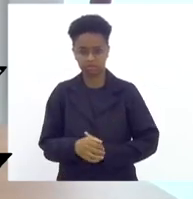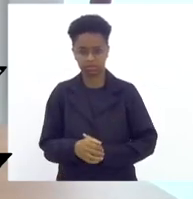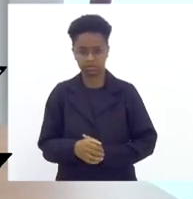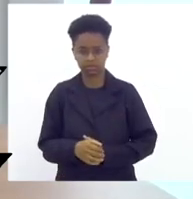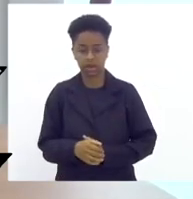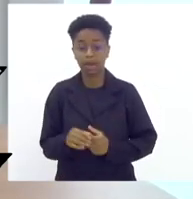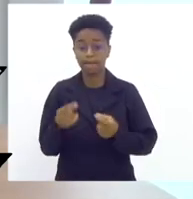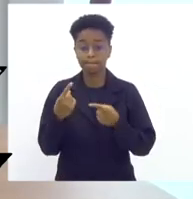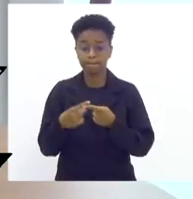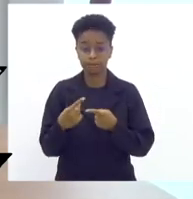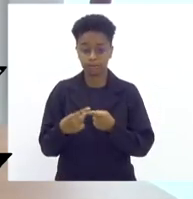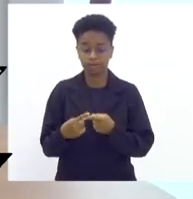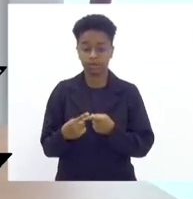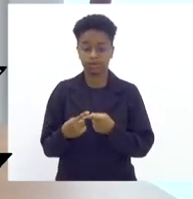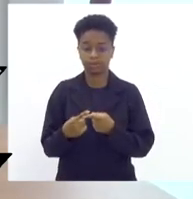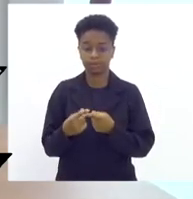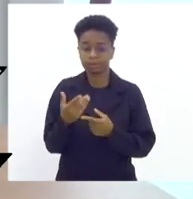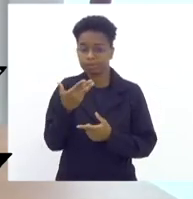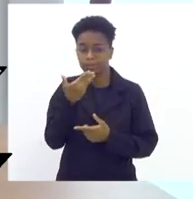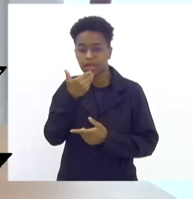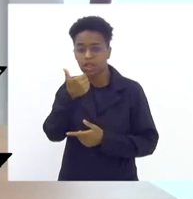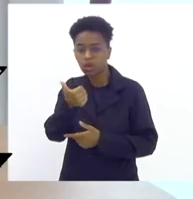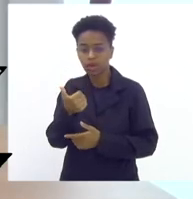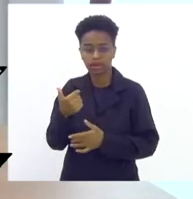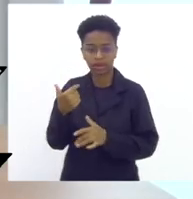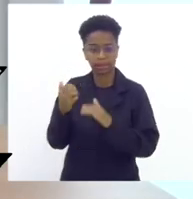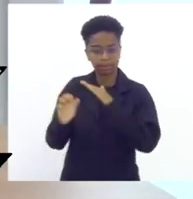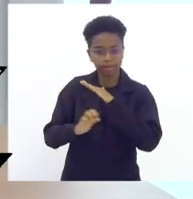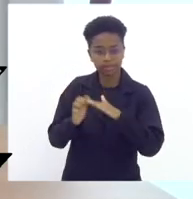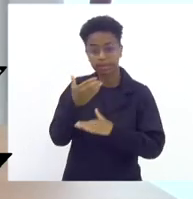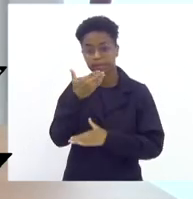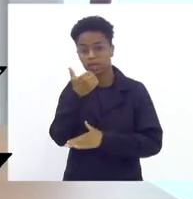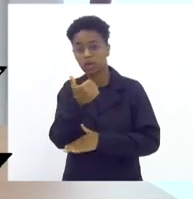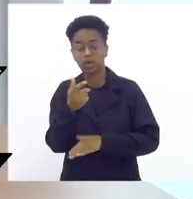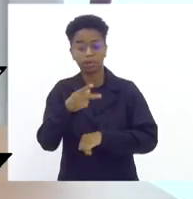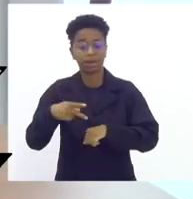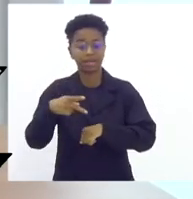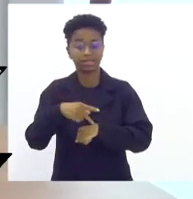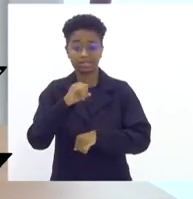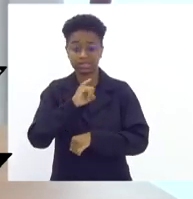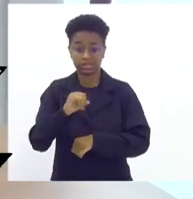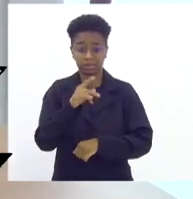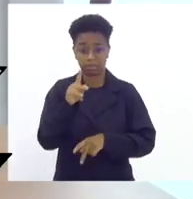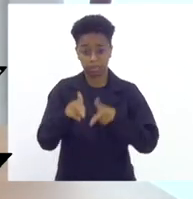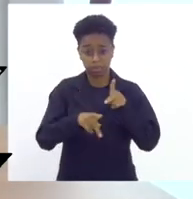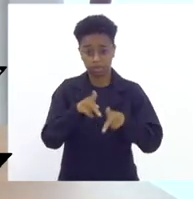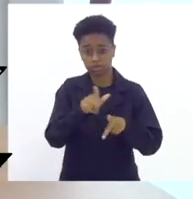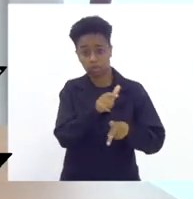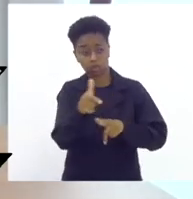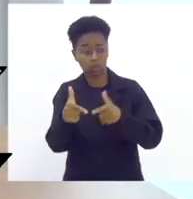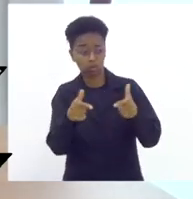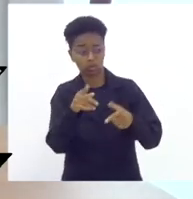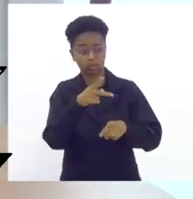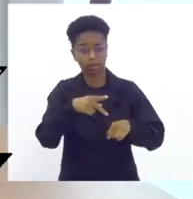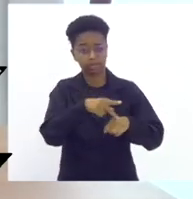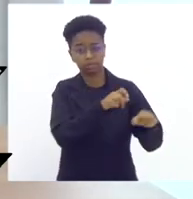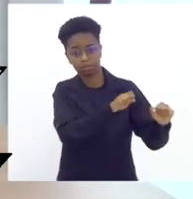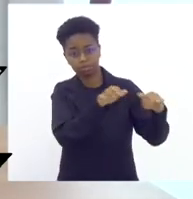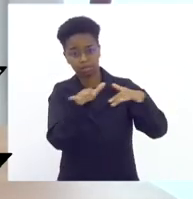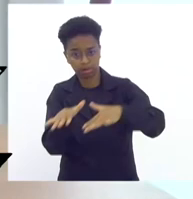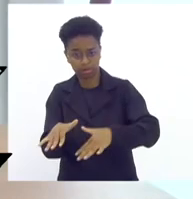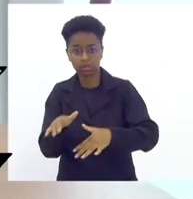enriquece enriquece uma empresa enriquece o país a presença da população migrante em geral né Isso é um dado